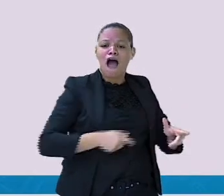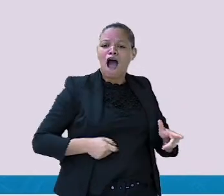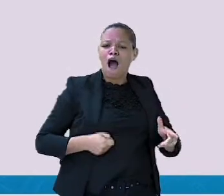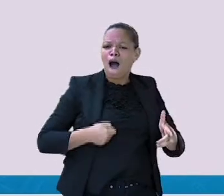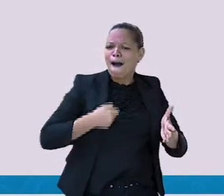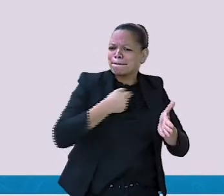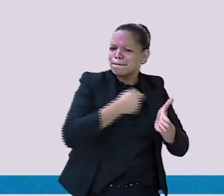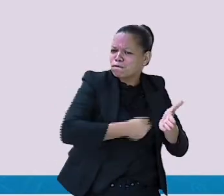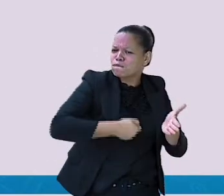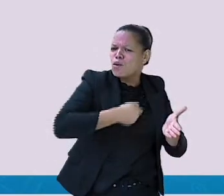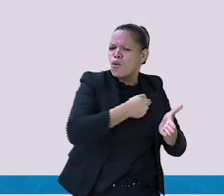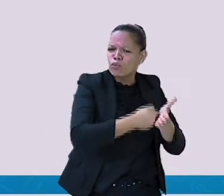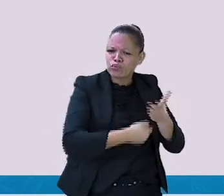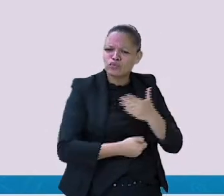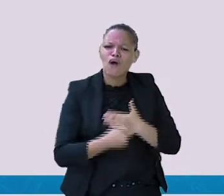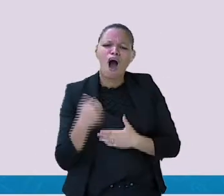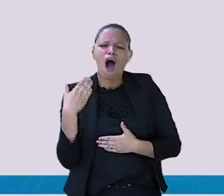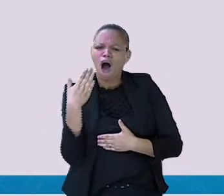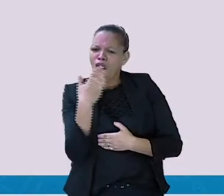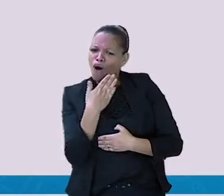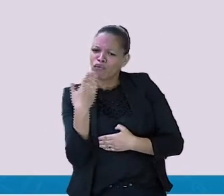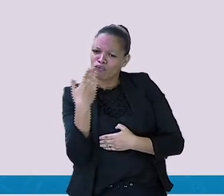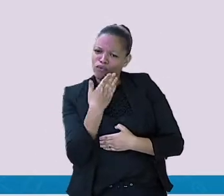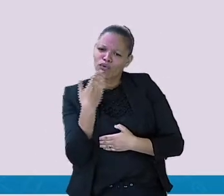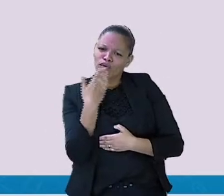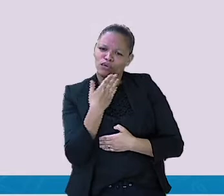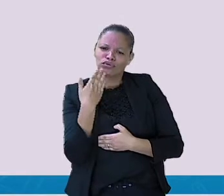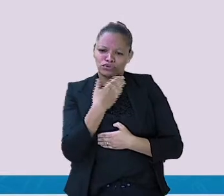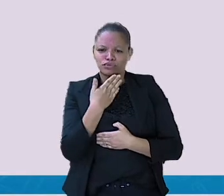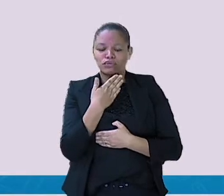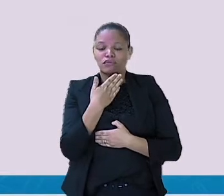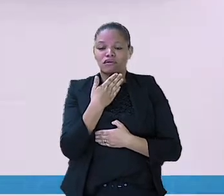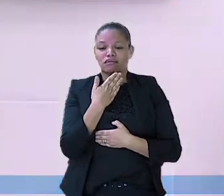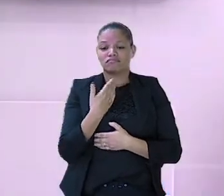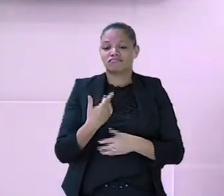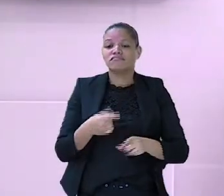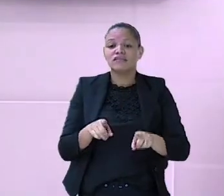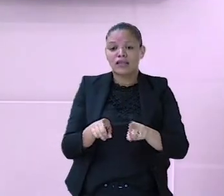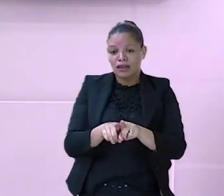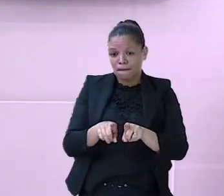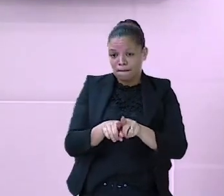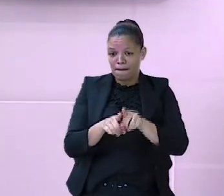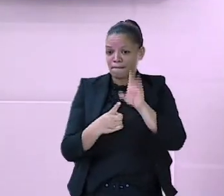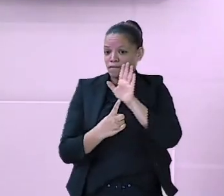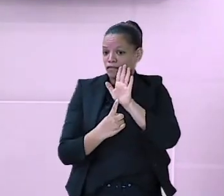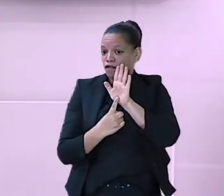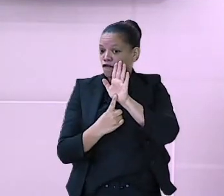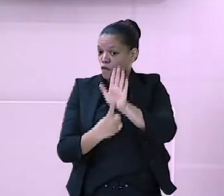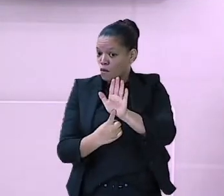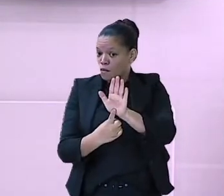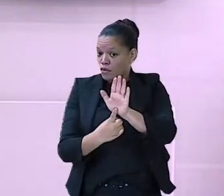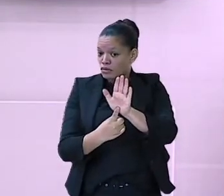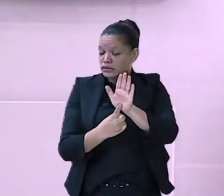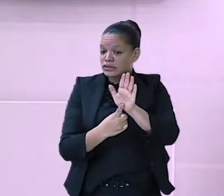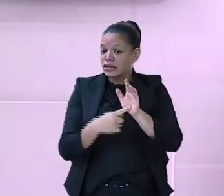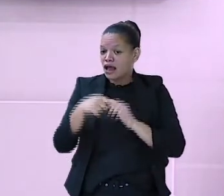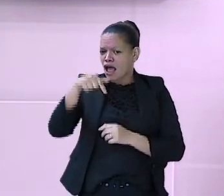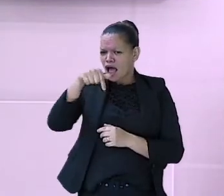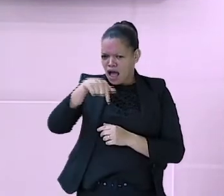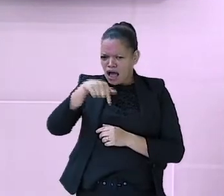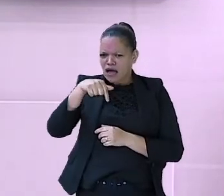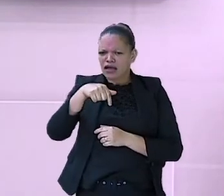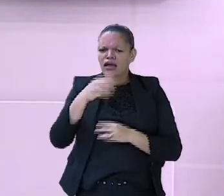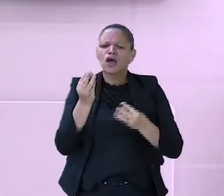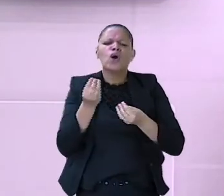aula alguns dos processos ali, dos engenhos de açúcar, que faz com que toda aquela produção pudesse ser